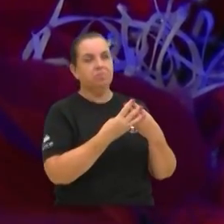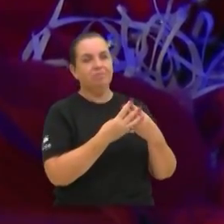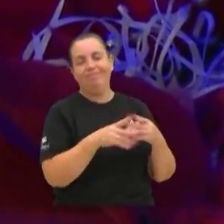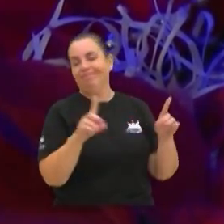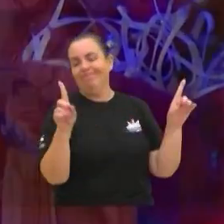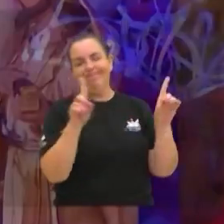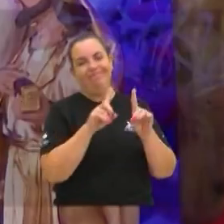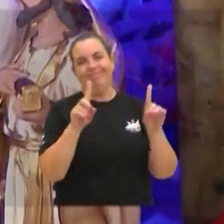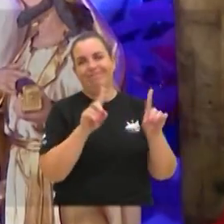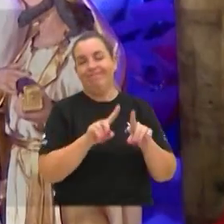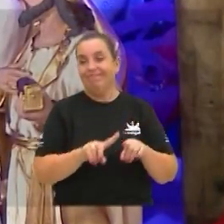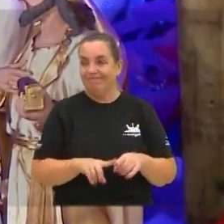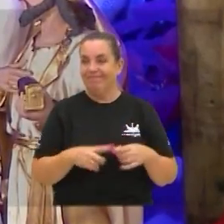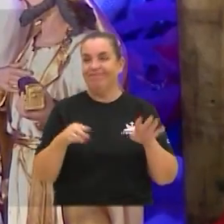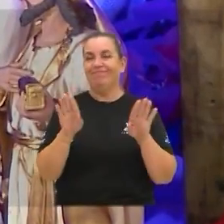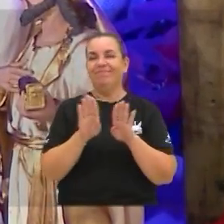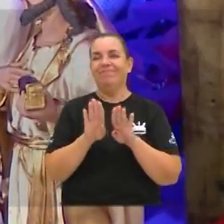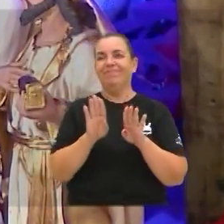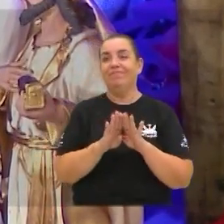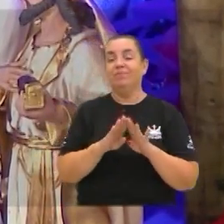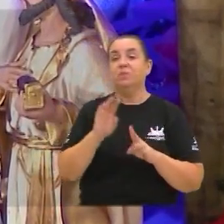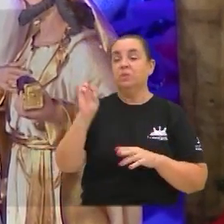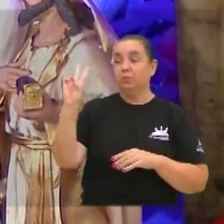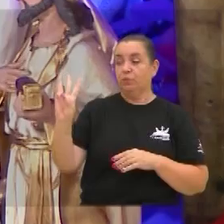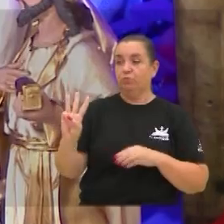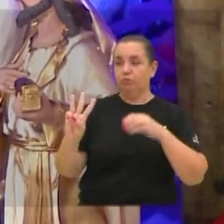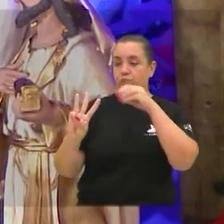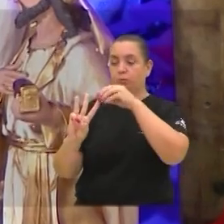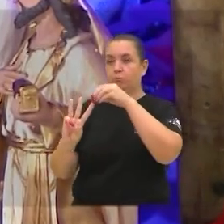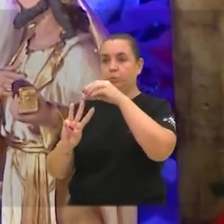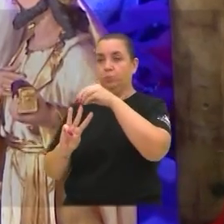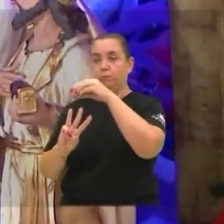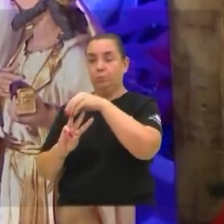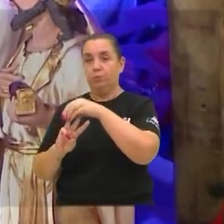na representação dos reis magos,